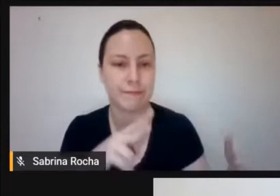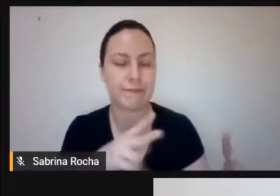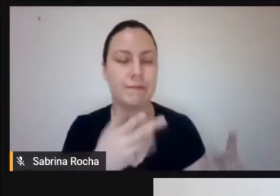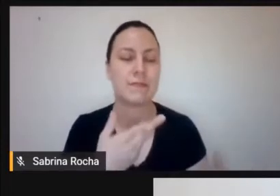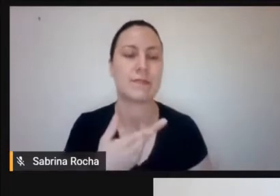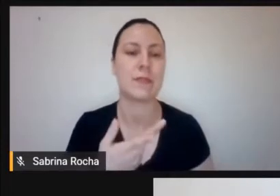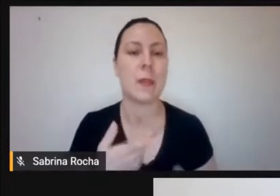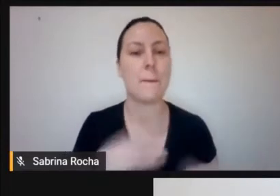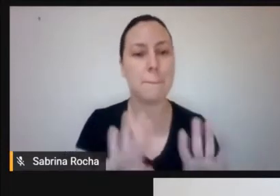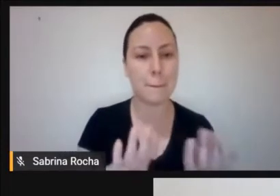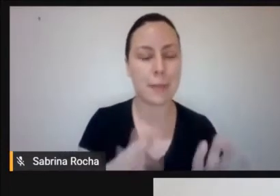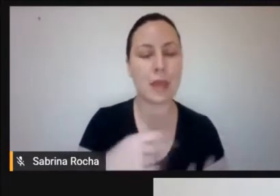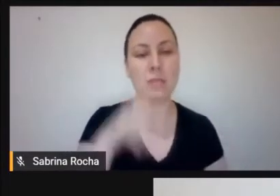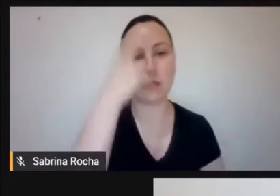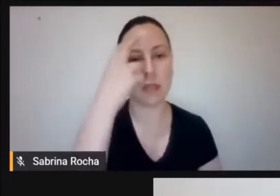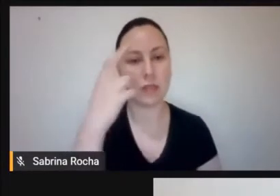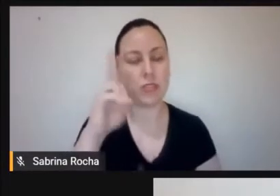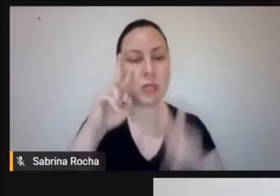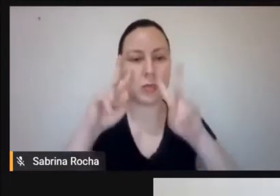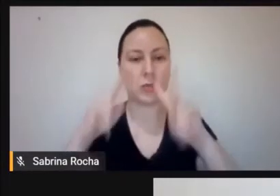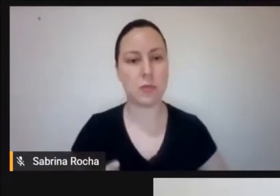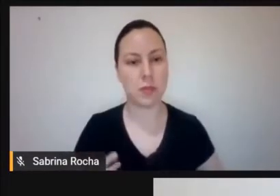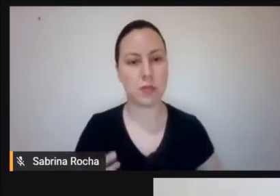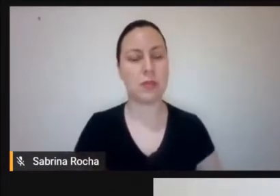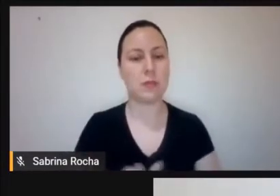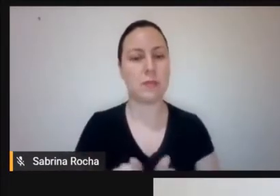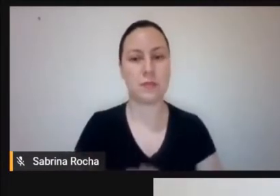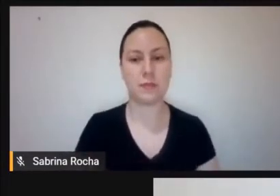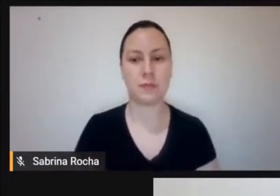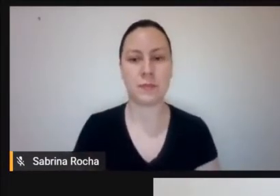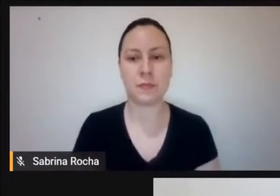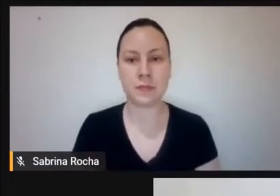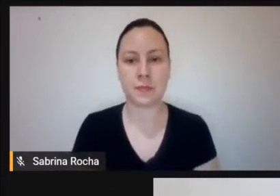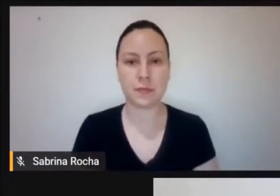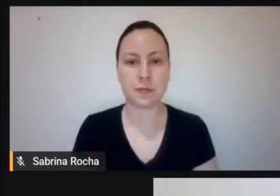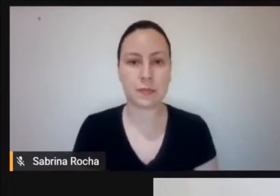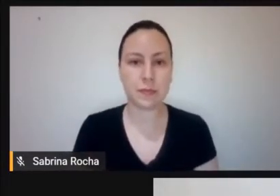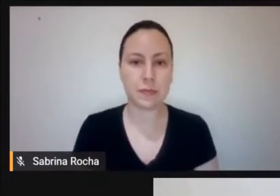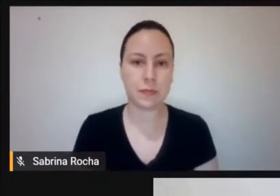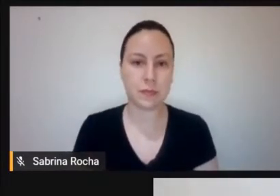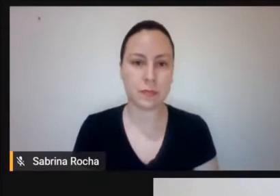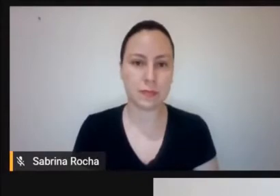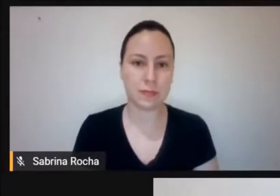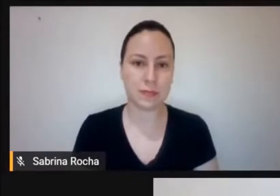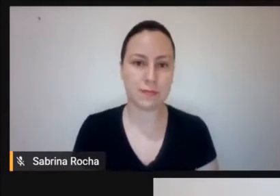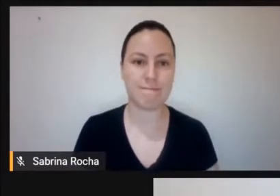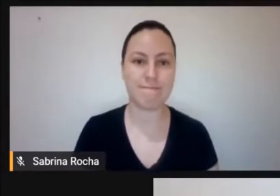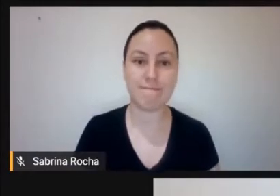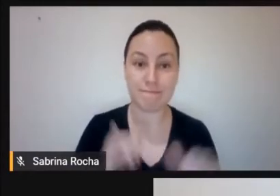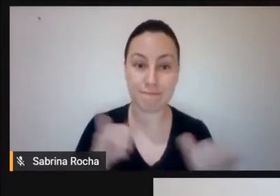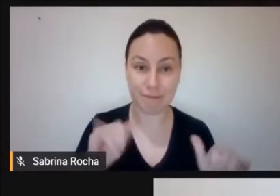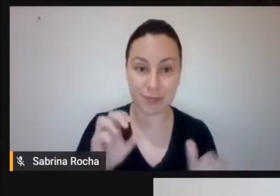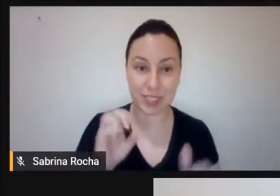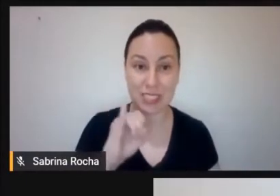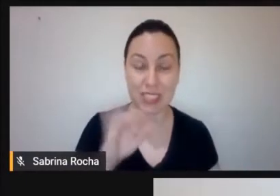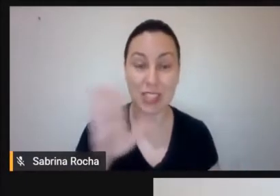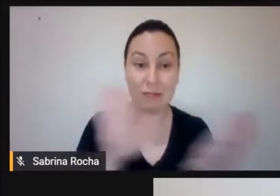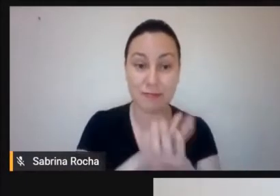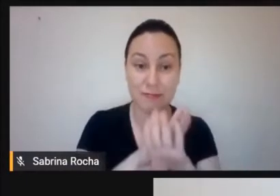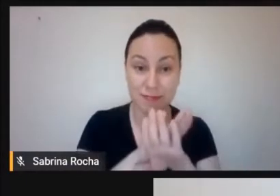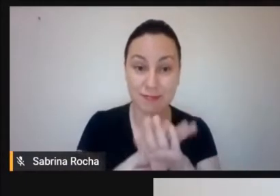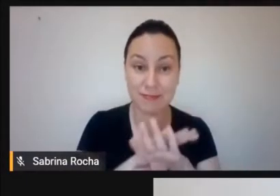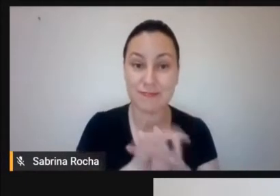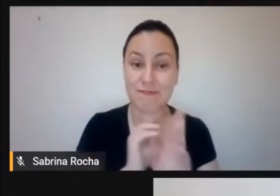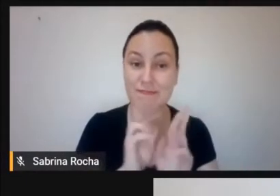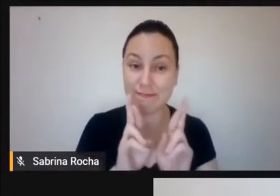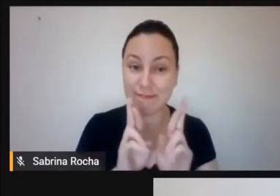então às perguntas aqui da turma. Eu vou pedir à nossa produção que me avise aqui no nosso chat, por favor, quando eu tiver que encerrar, que